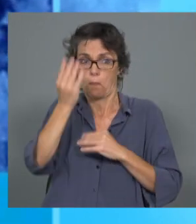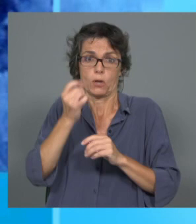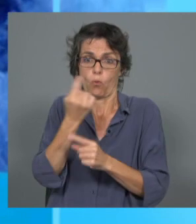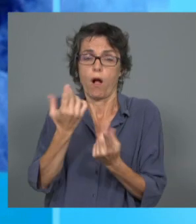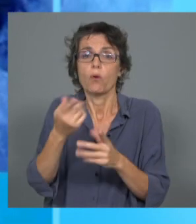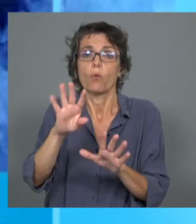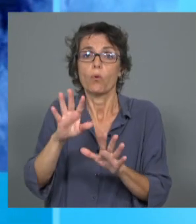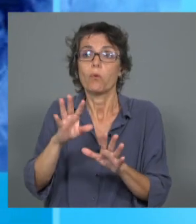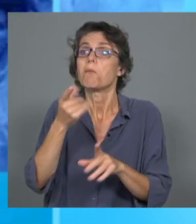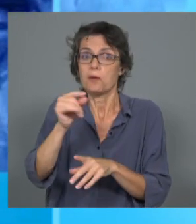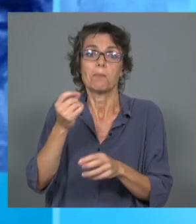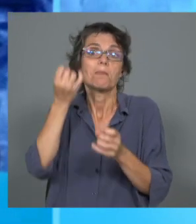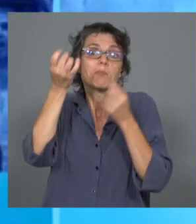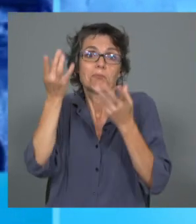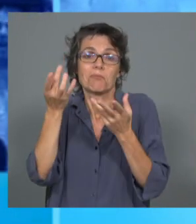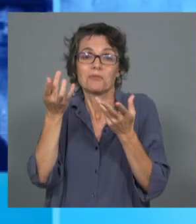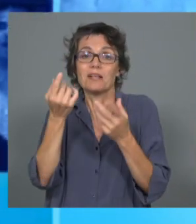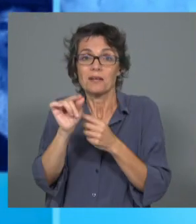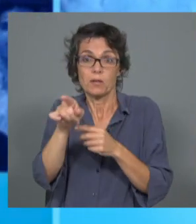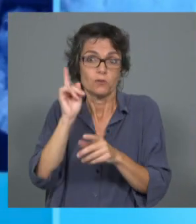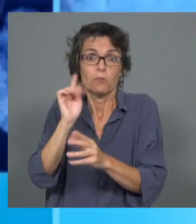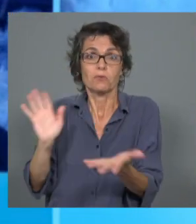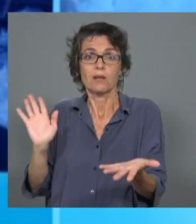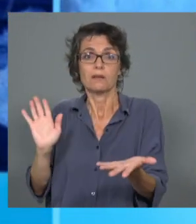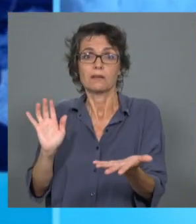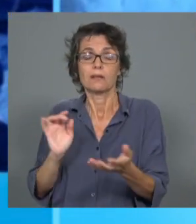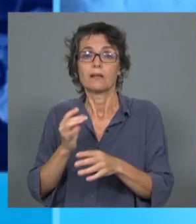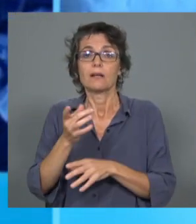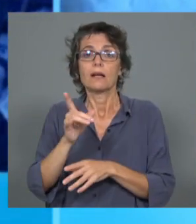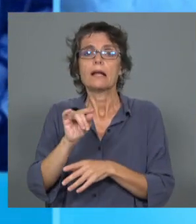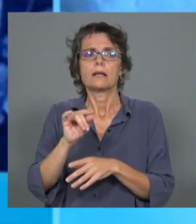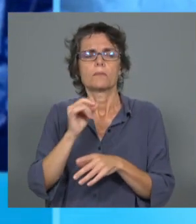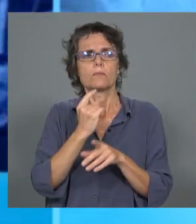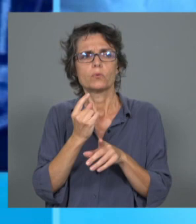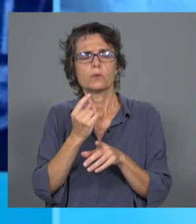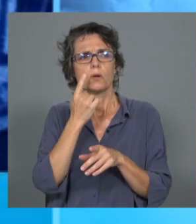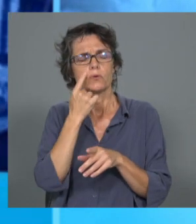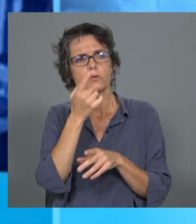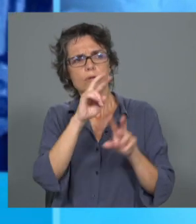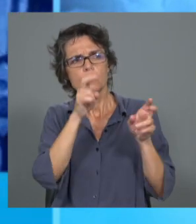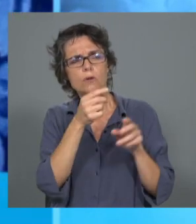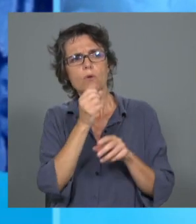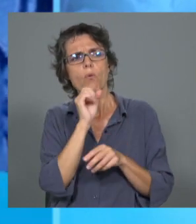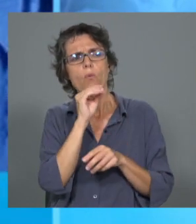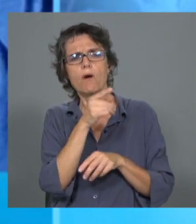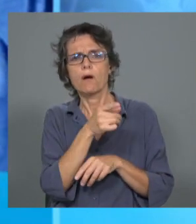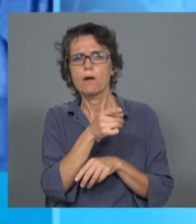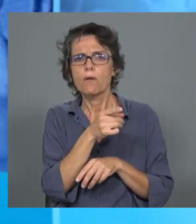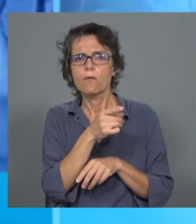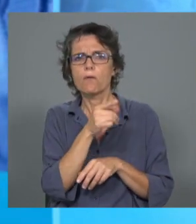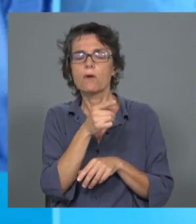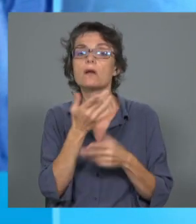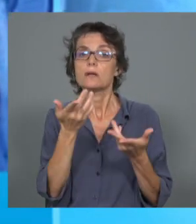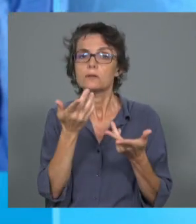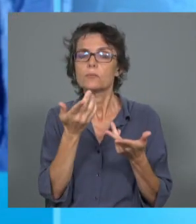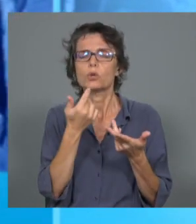porque diverti-me também, why not, não é? Porque não? Ou porque fui educado sobre algum assunto e, portanto, todas as dimensões